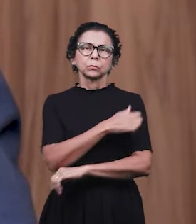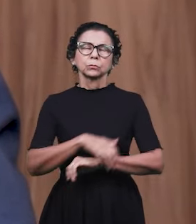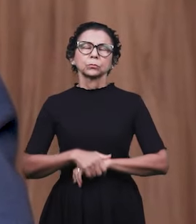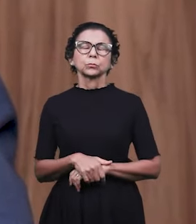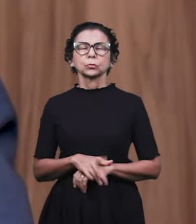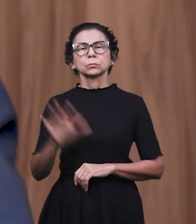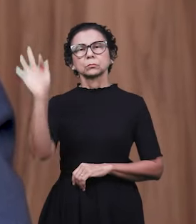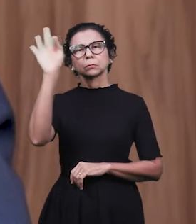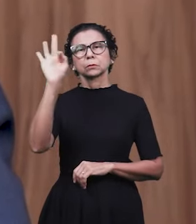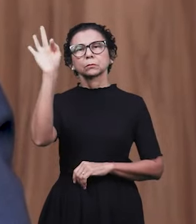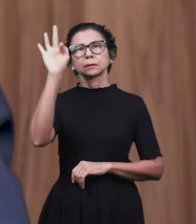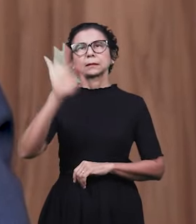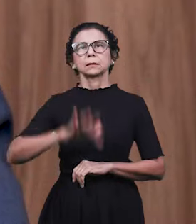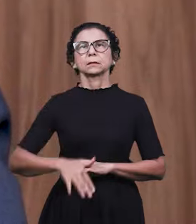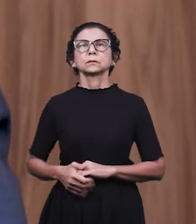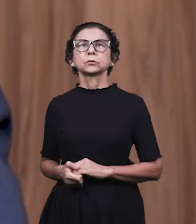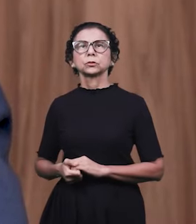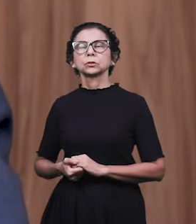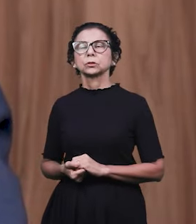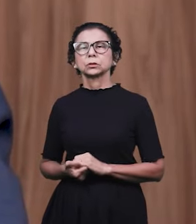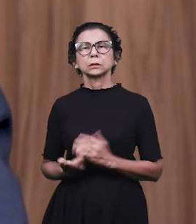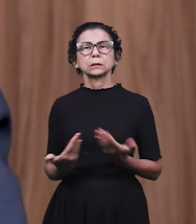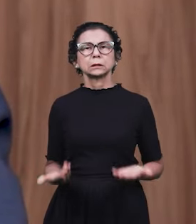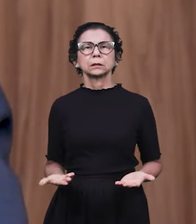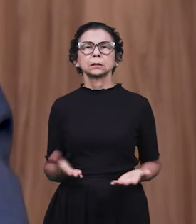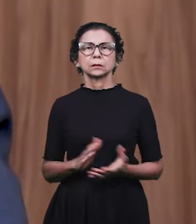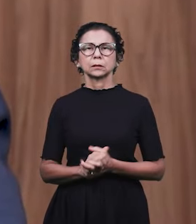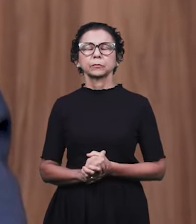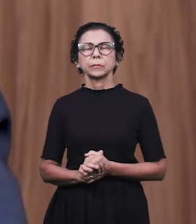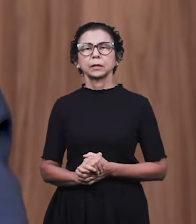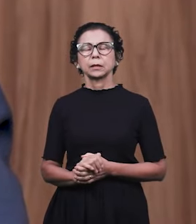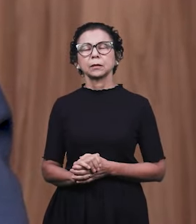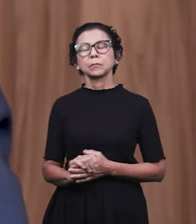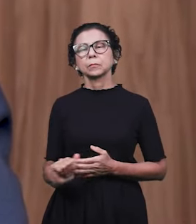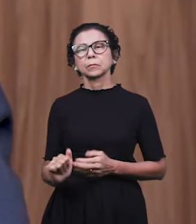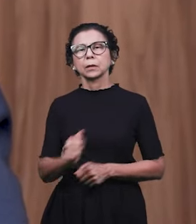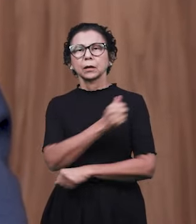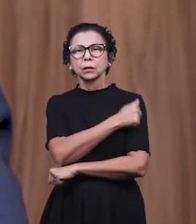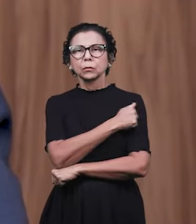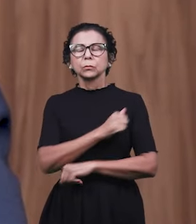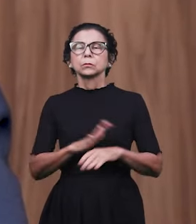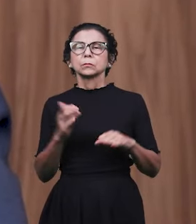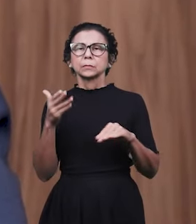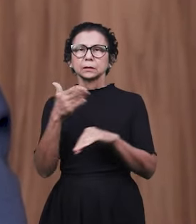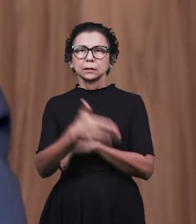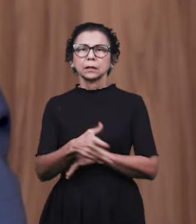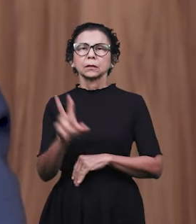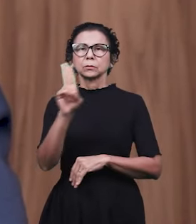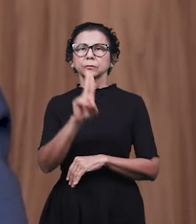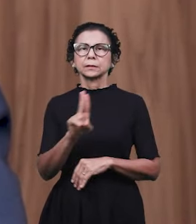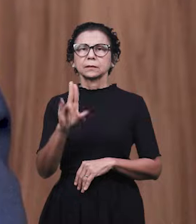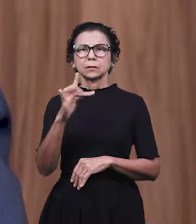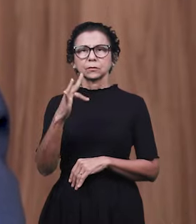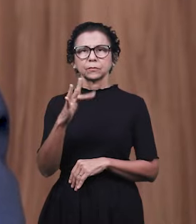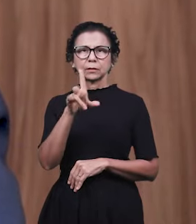o ingresso de alunos nas universidades federais. Então,